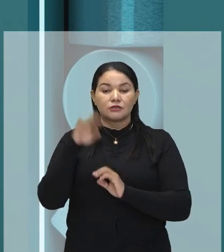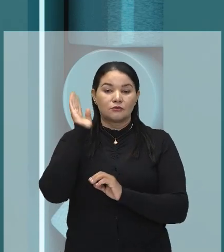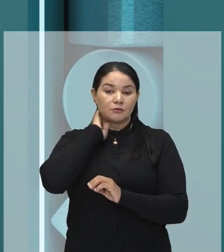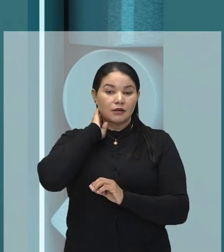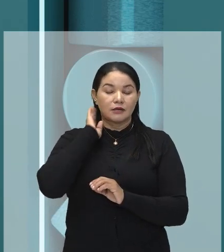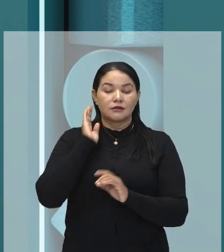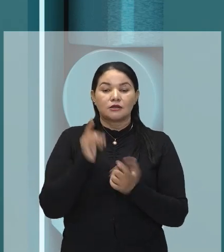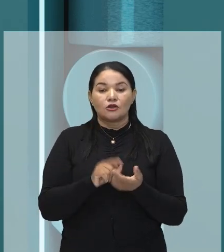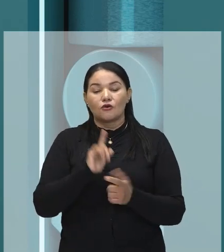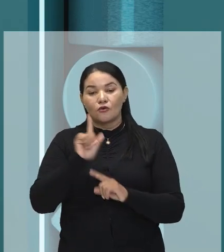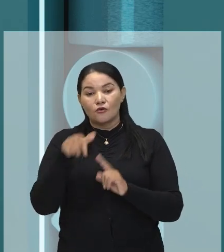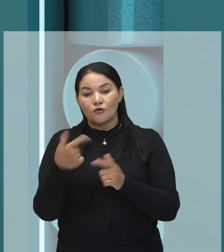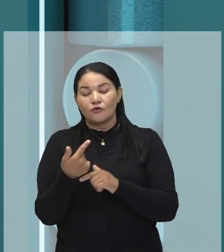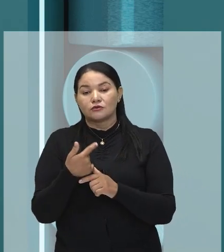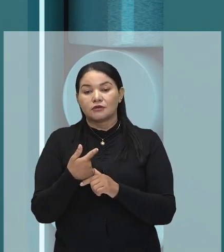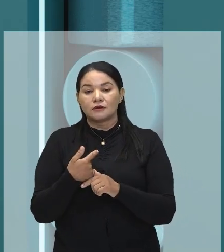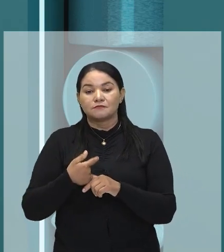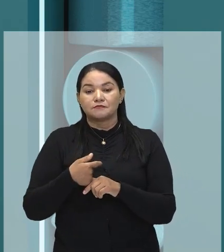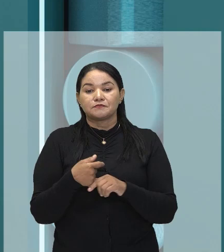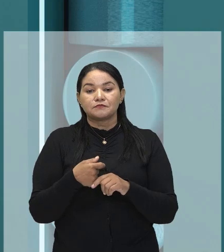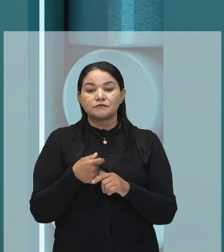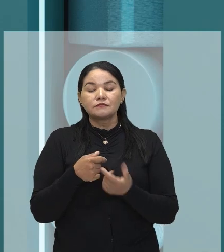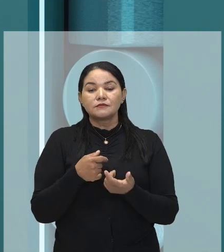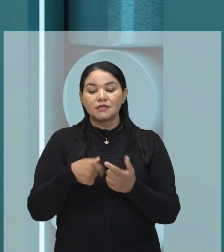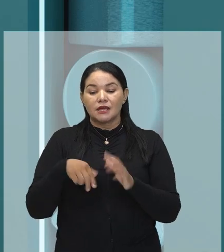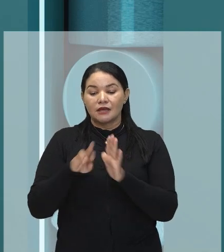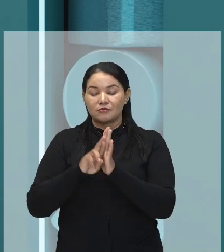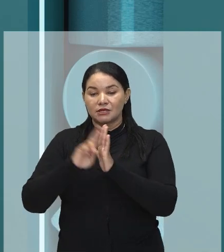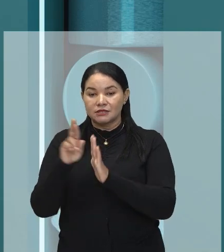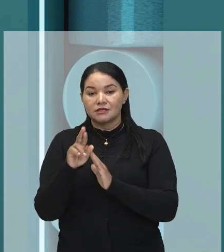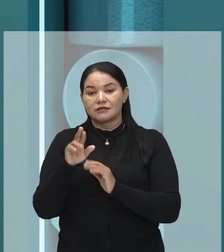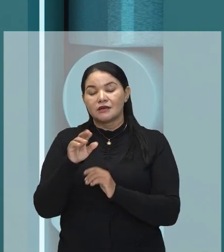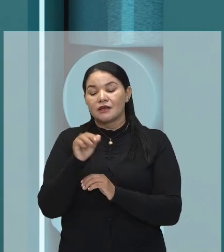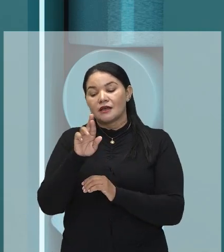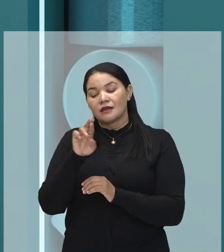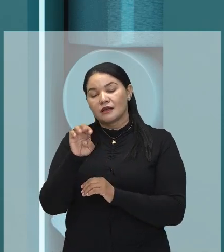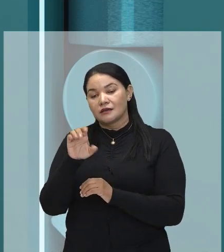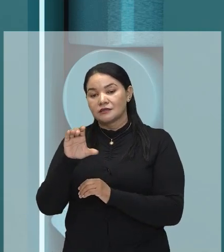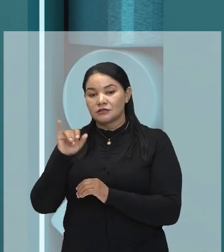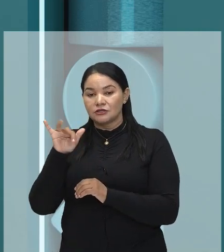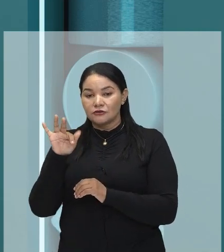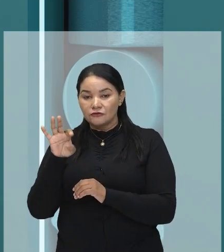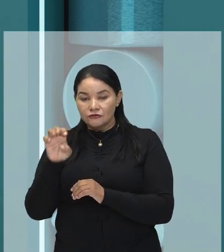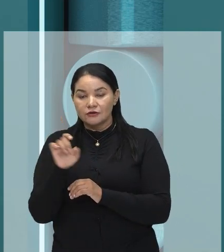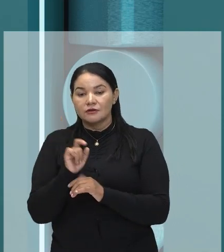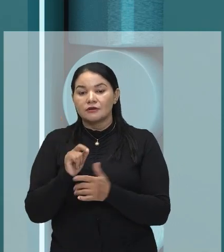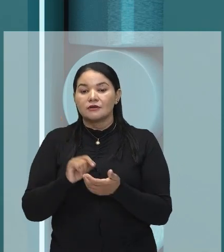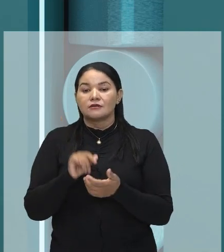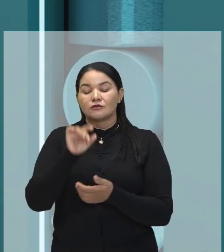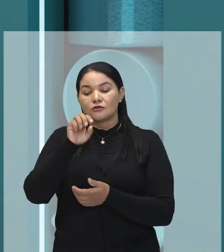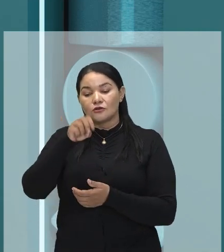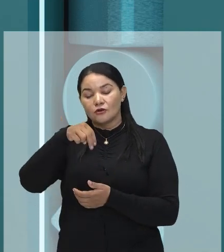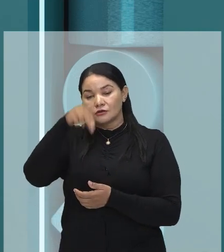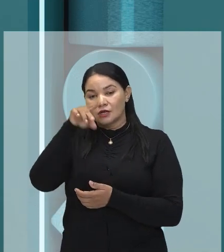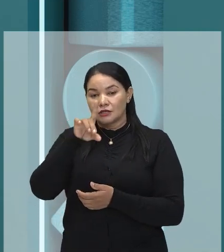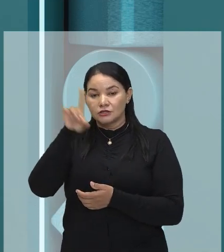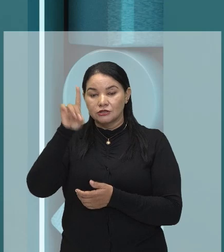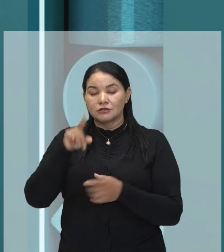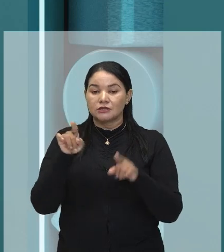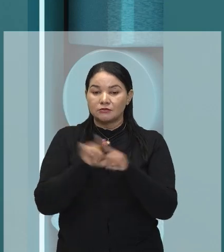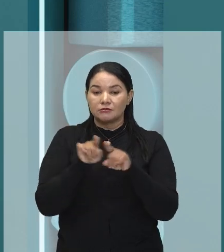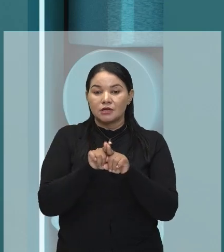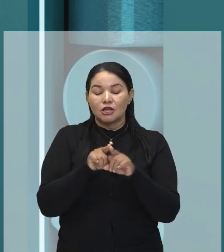o frevo, que representa o Recife, lá na região Nordeste. Também o samba de roda, que lá na Bahia,